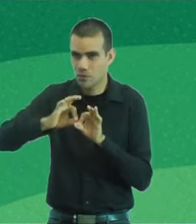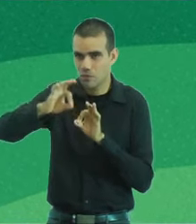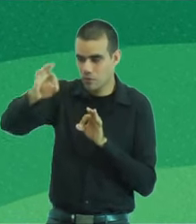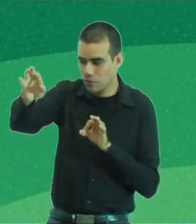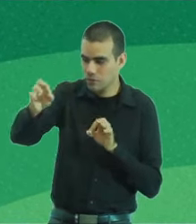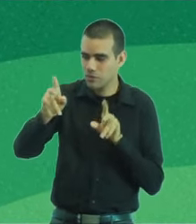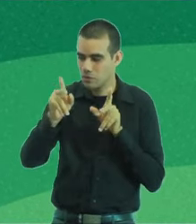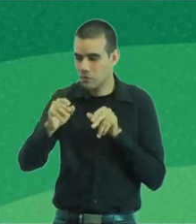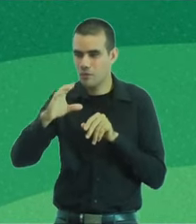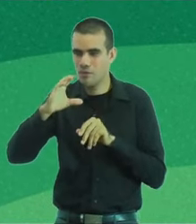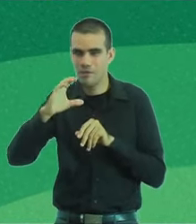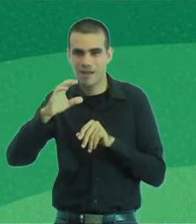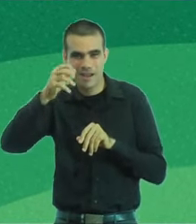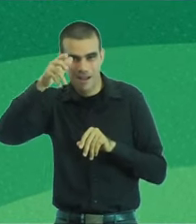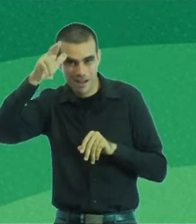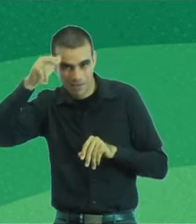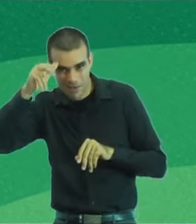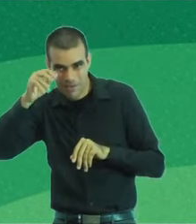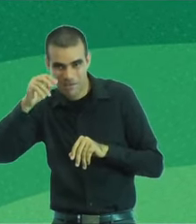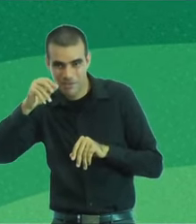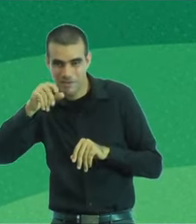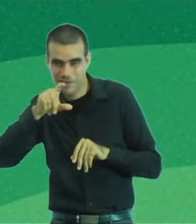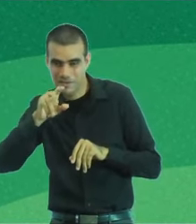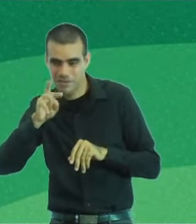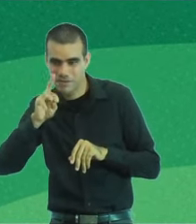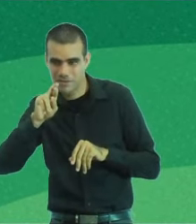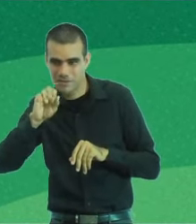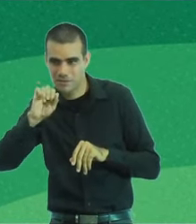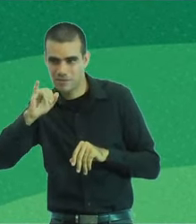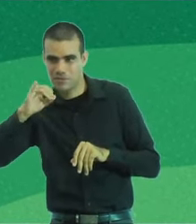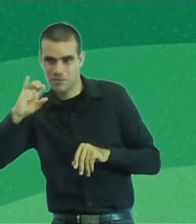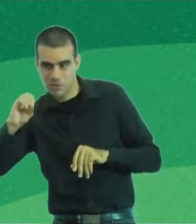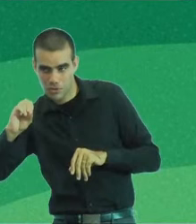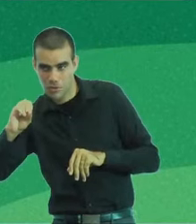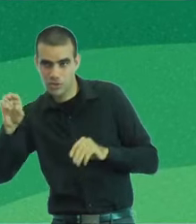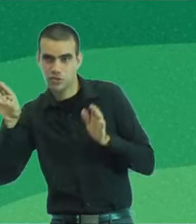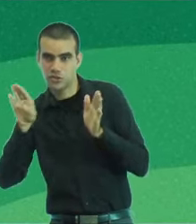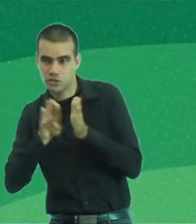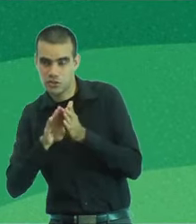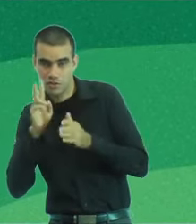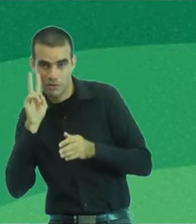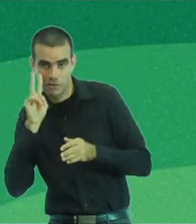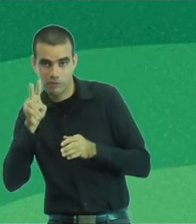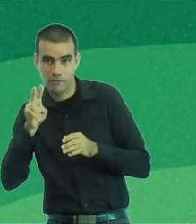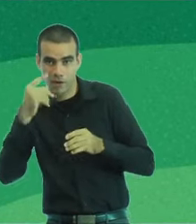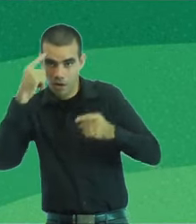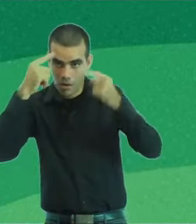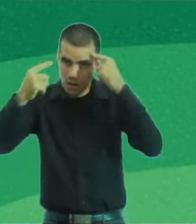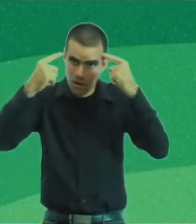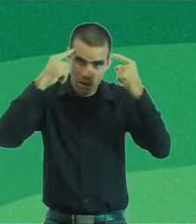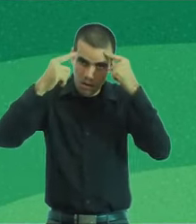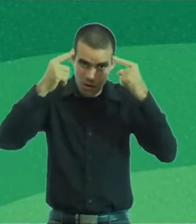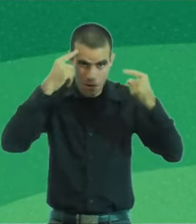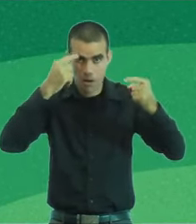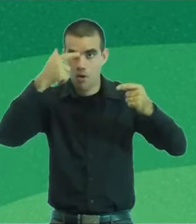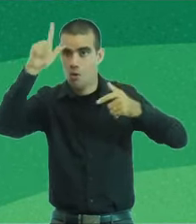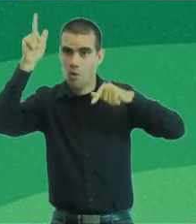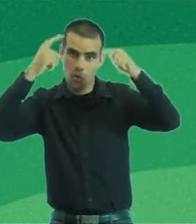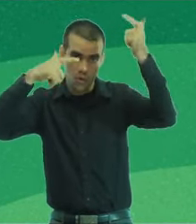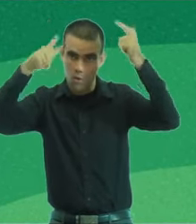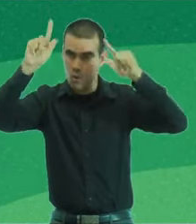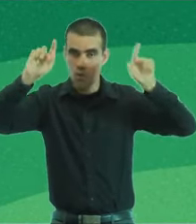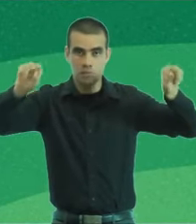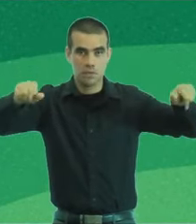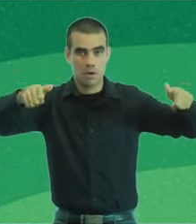tróia mesmo sabe tipo tu chega ali por causa do interpretador e quando vejo a gente foi com outras ideias para casa outras ideias são melhores